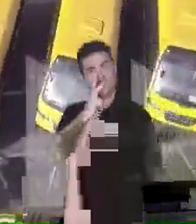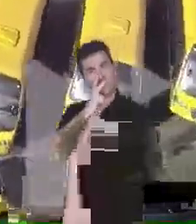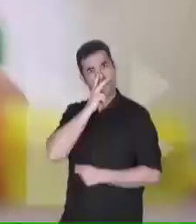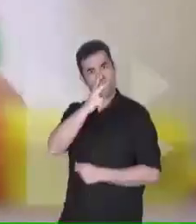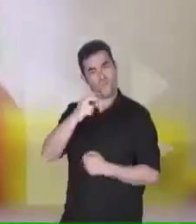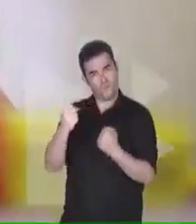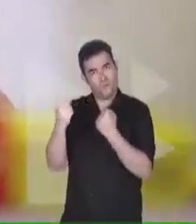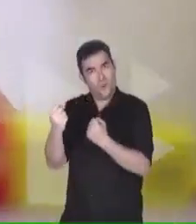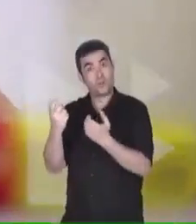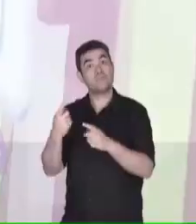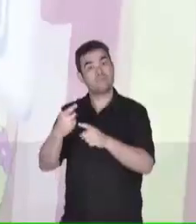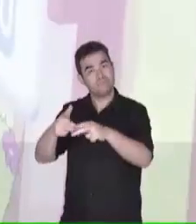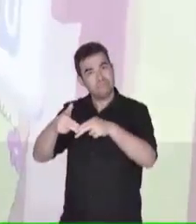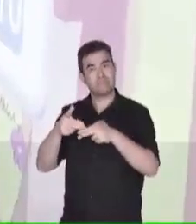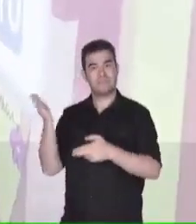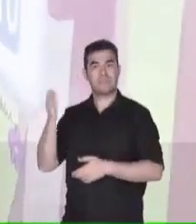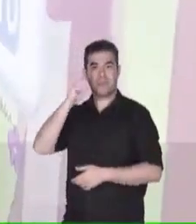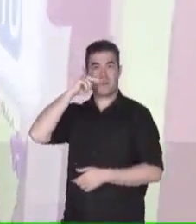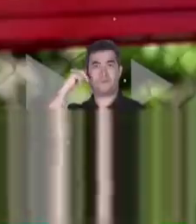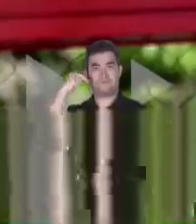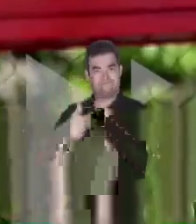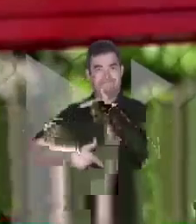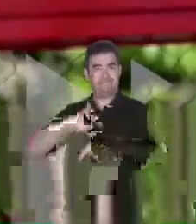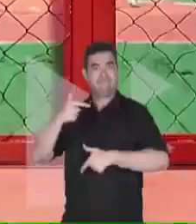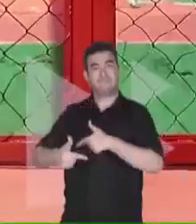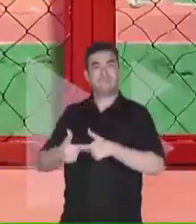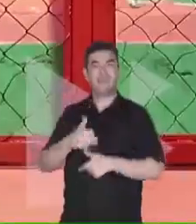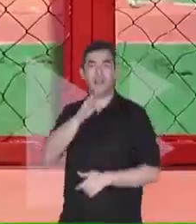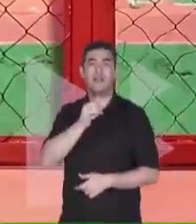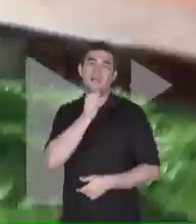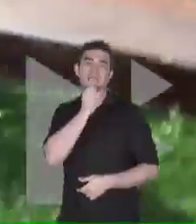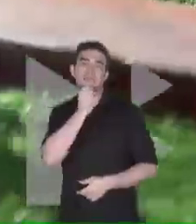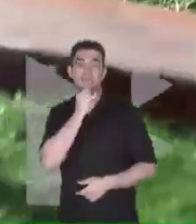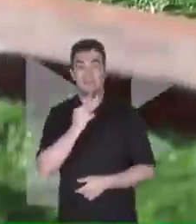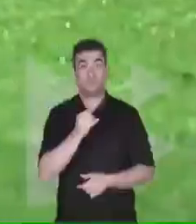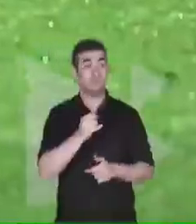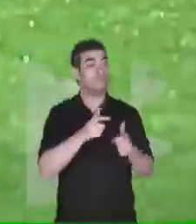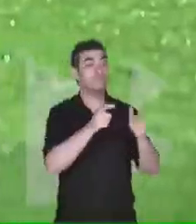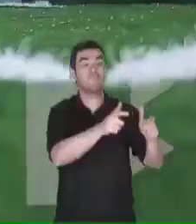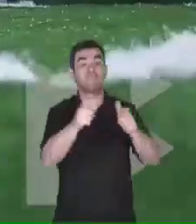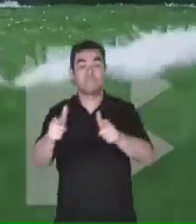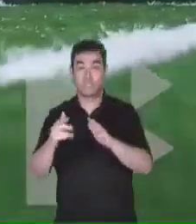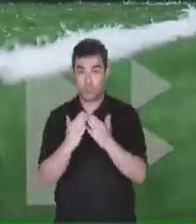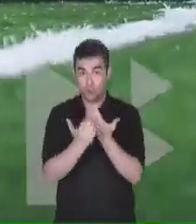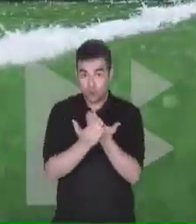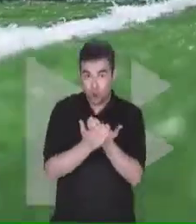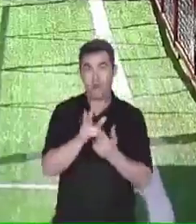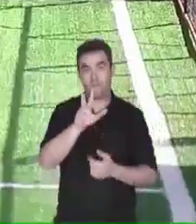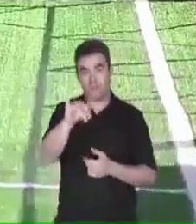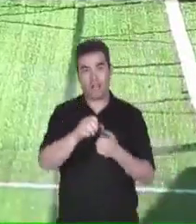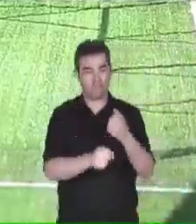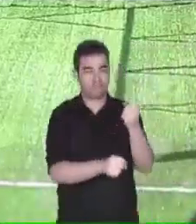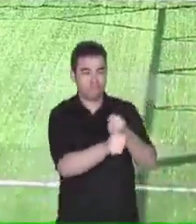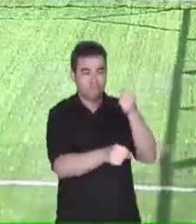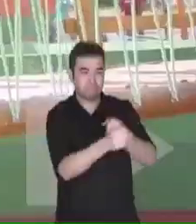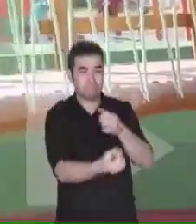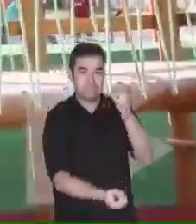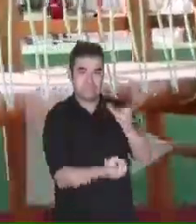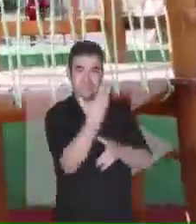com todo o trabalho que está sendo feito por Naomi. Um dos exemplos é a implantação de areninhas nas escolas, que